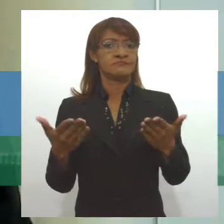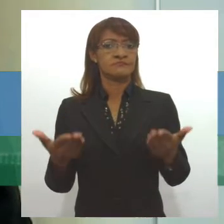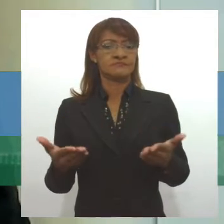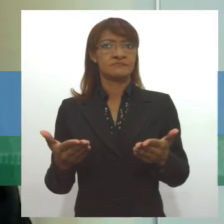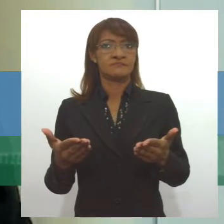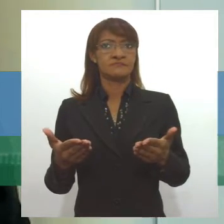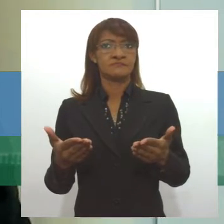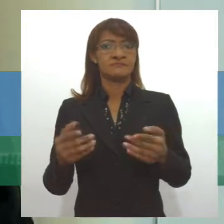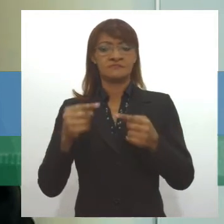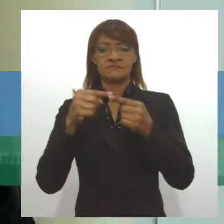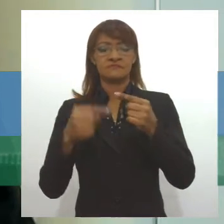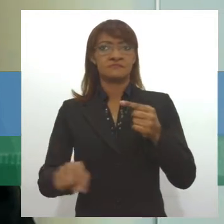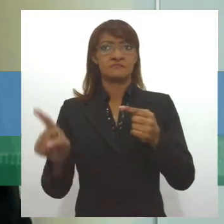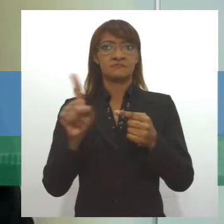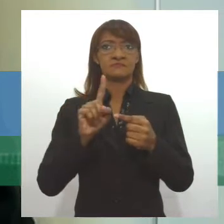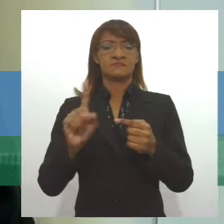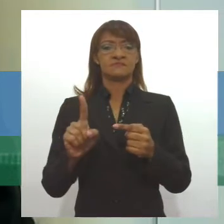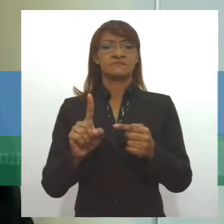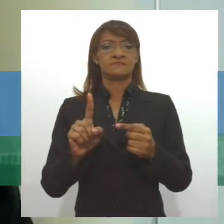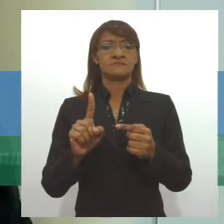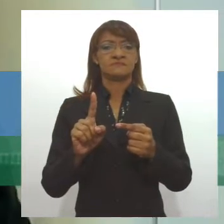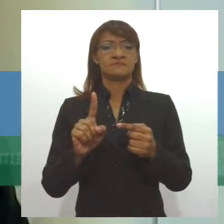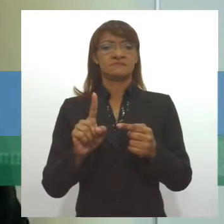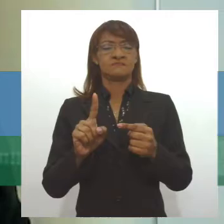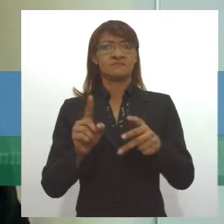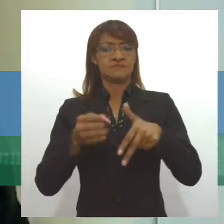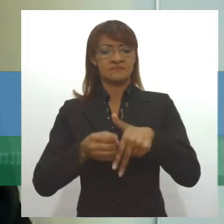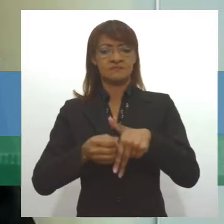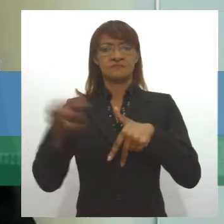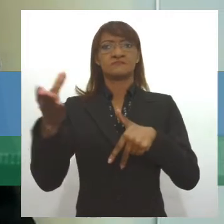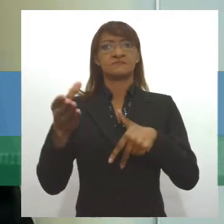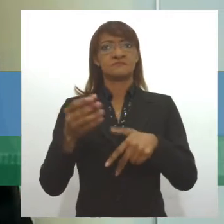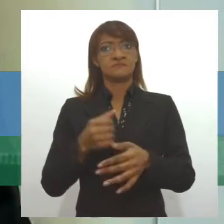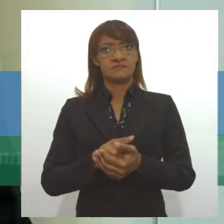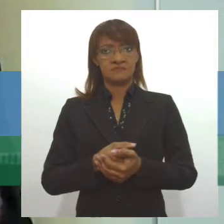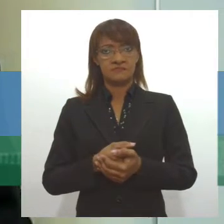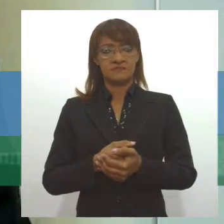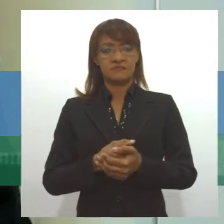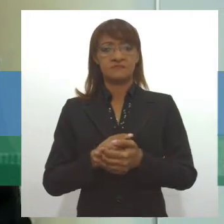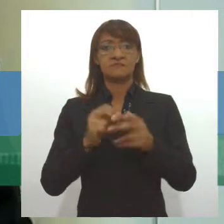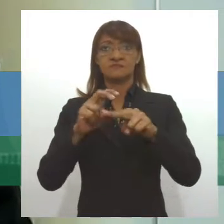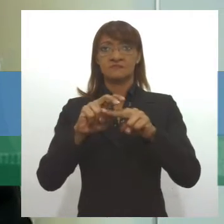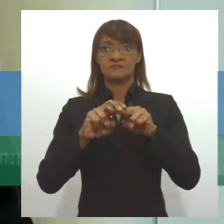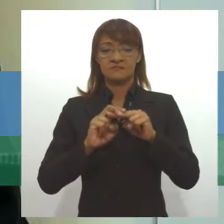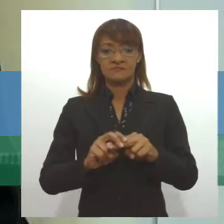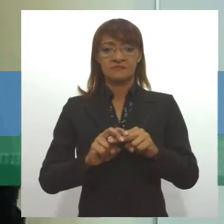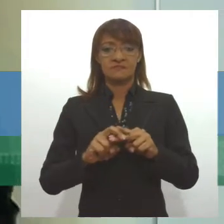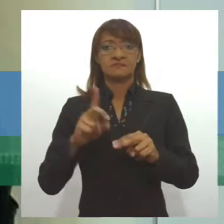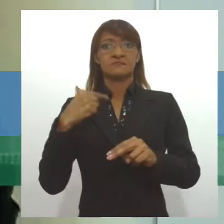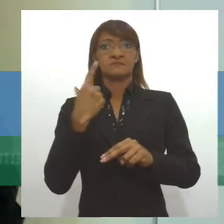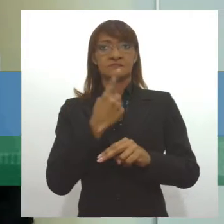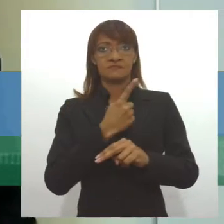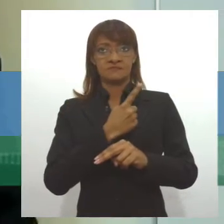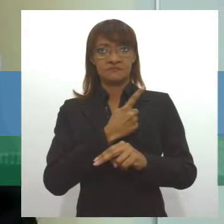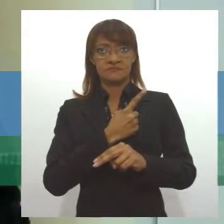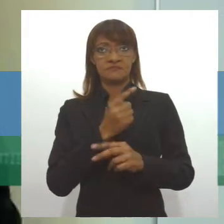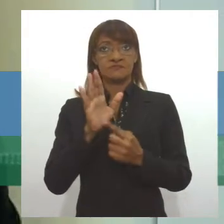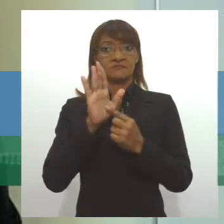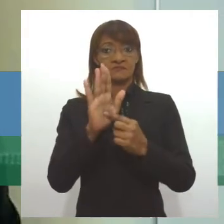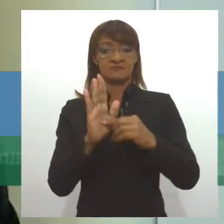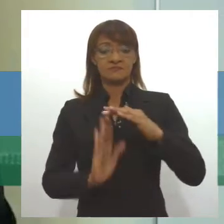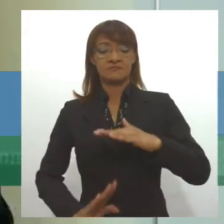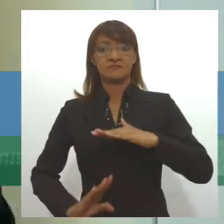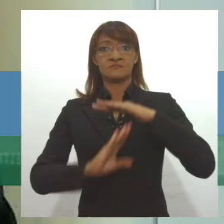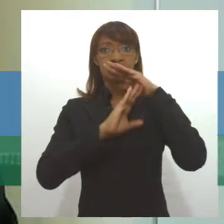do mínimo de seriedade no gasto do dinheiro público. Então, com isso, nós estamos colocando limites, estamos